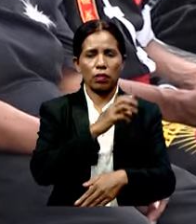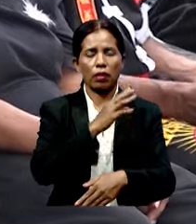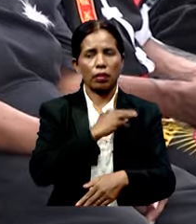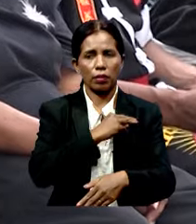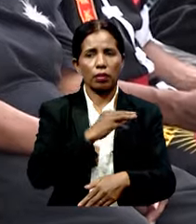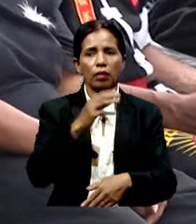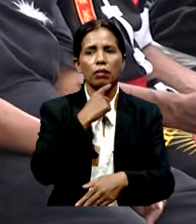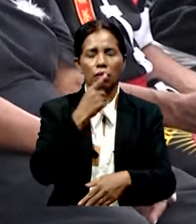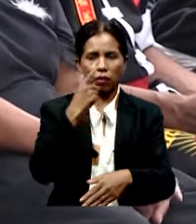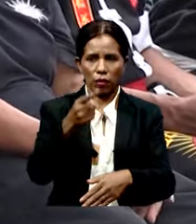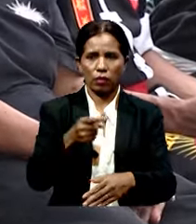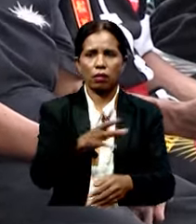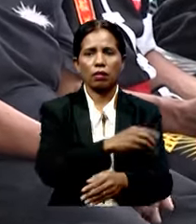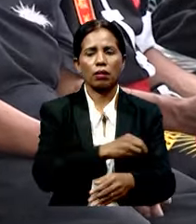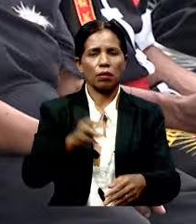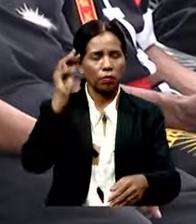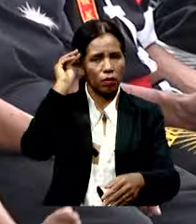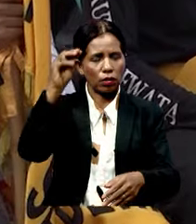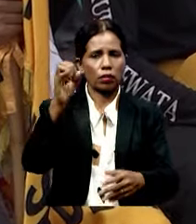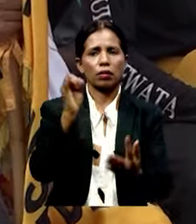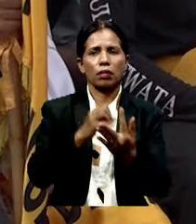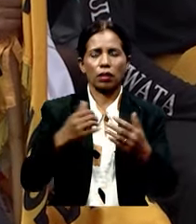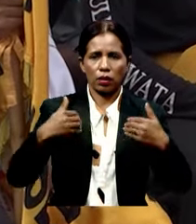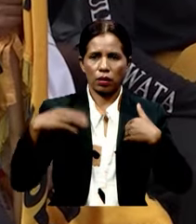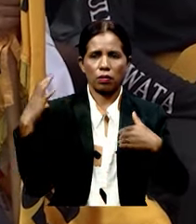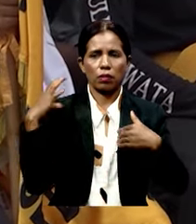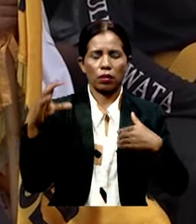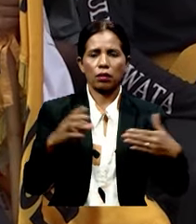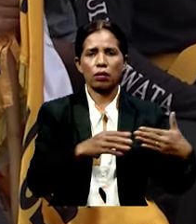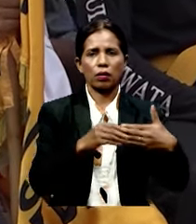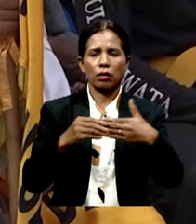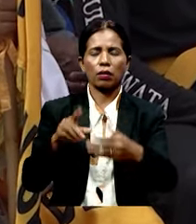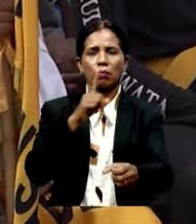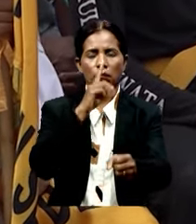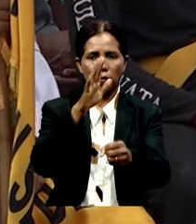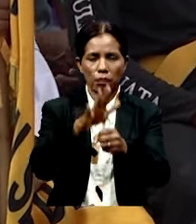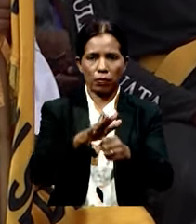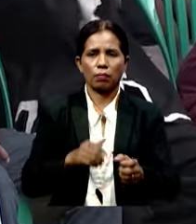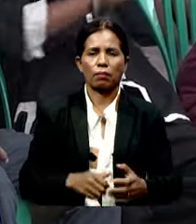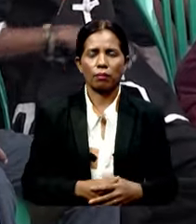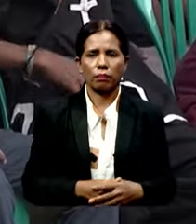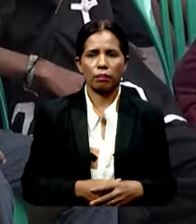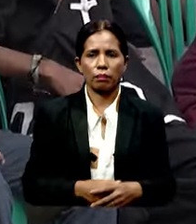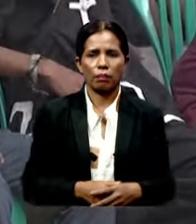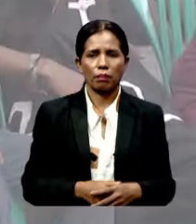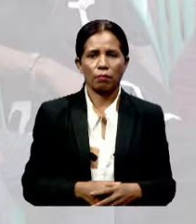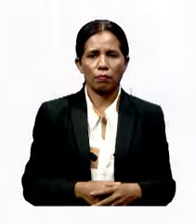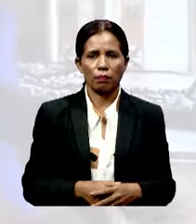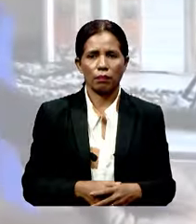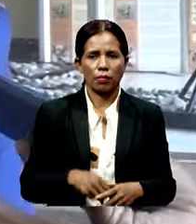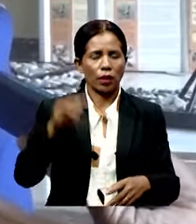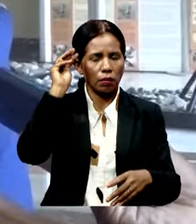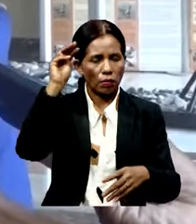Mariano Asanami Sabino Hateten Ministro Interior maquia competência ato organiza juramento nei. Competência a